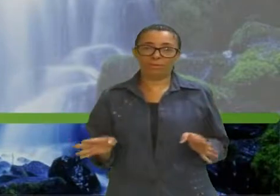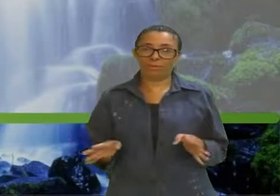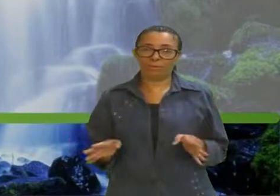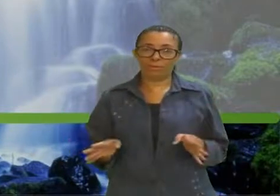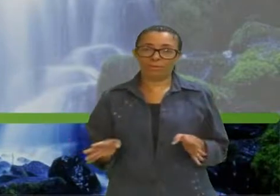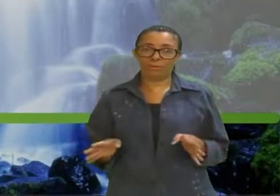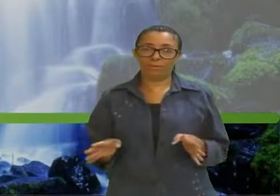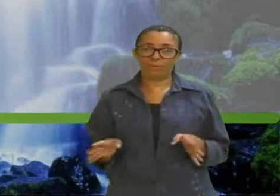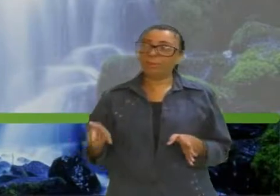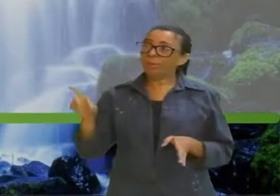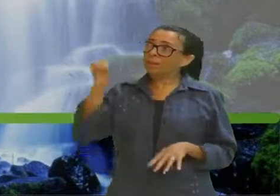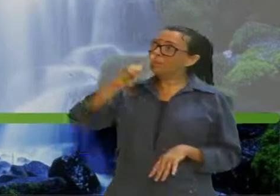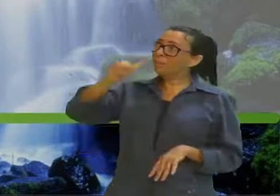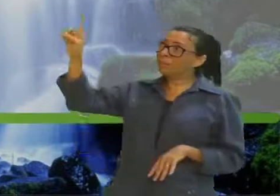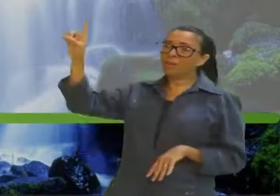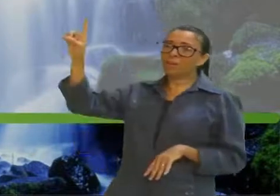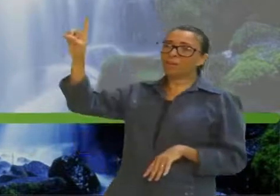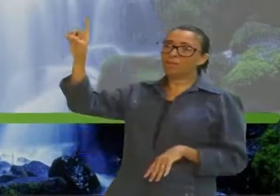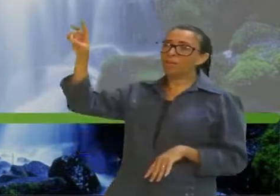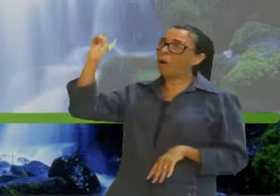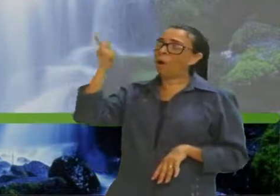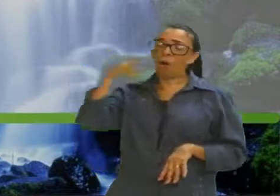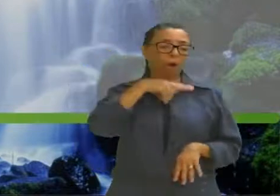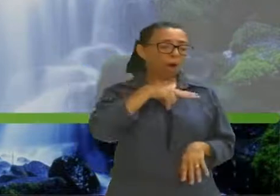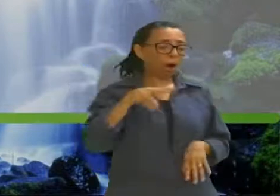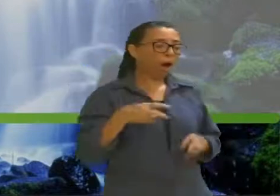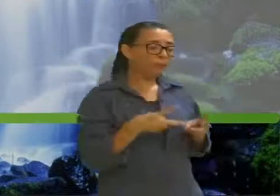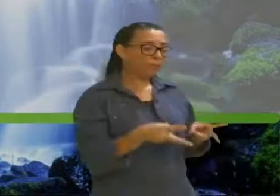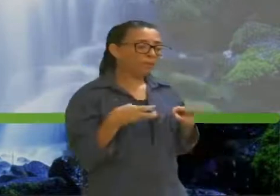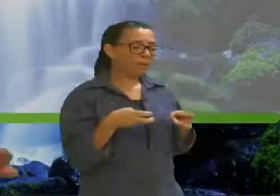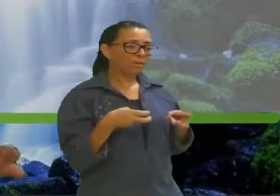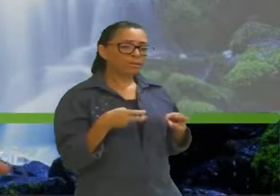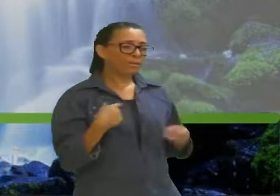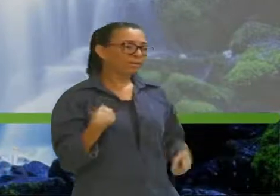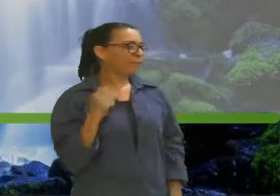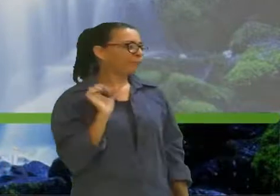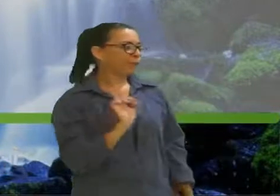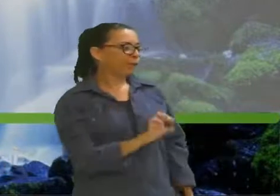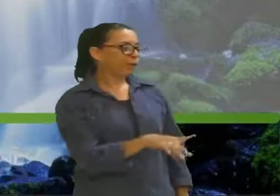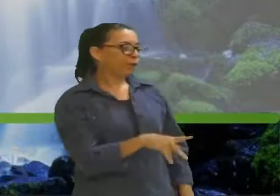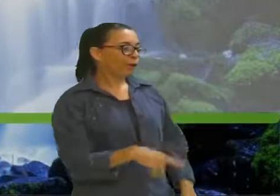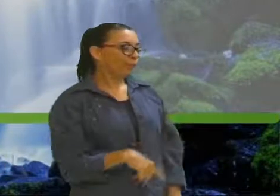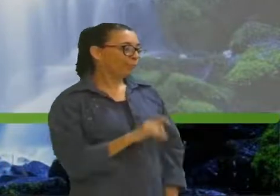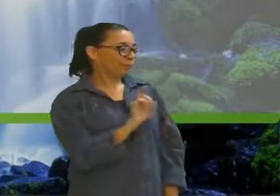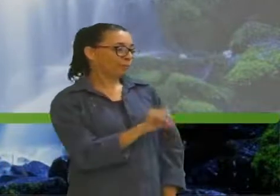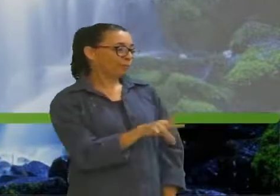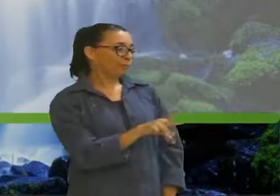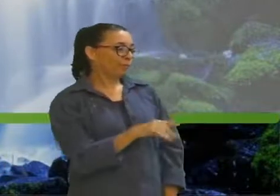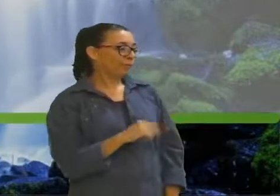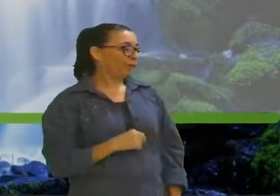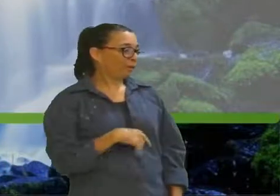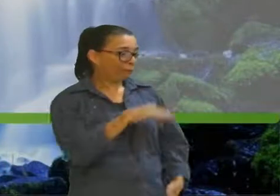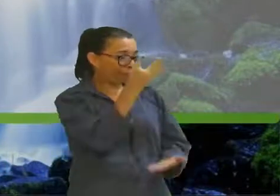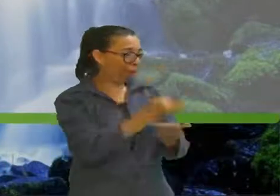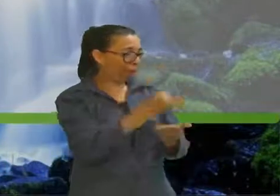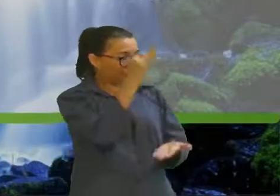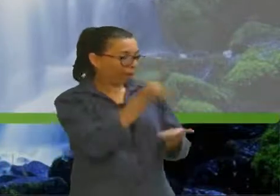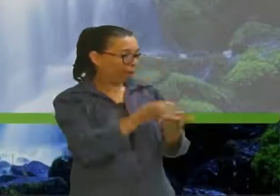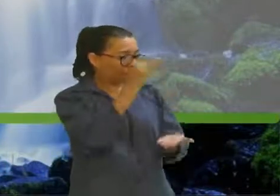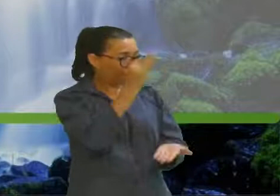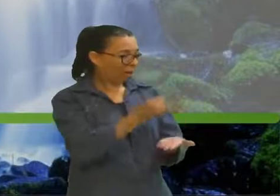Senhor, né? Aí a gente é falho. Existe um provérbio que diz assim, né, que existe uma diferença muito grande entre